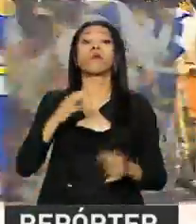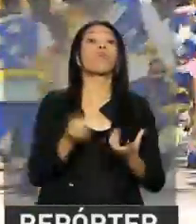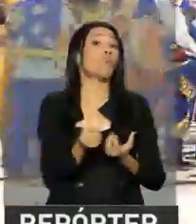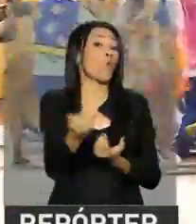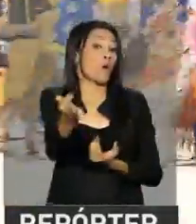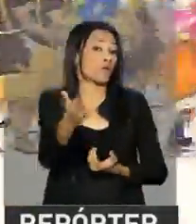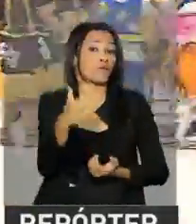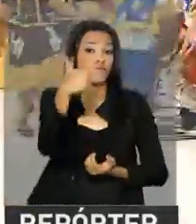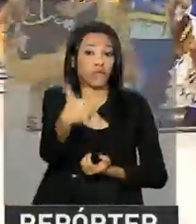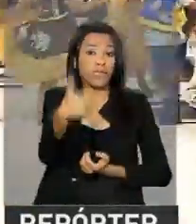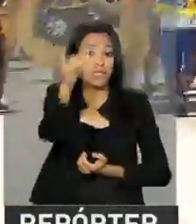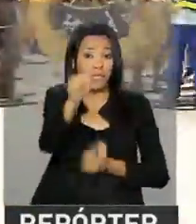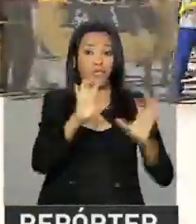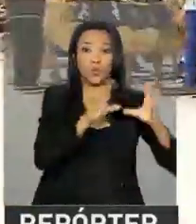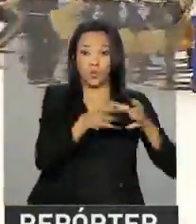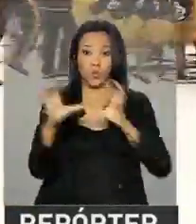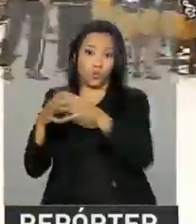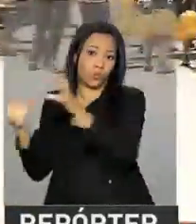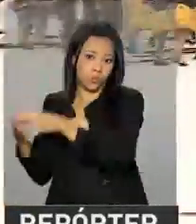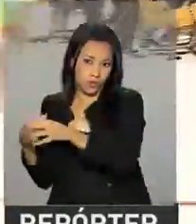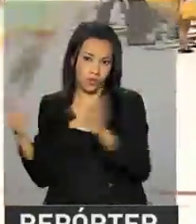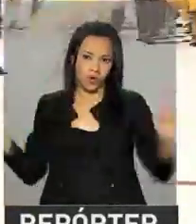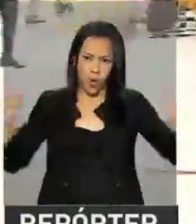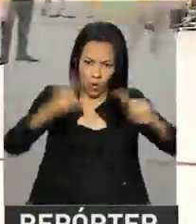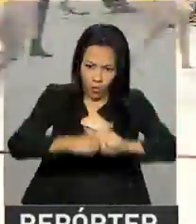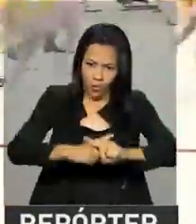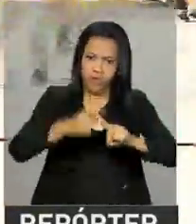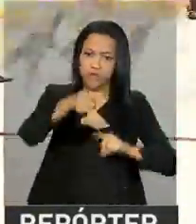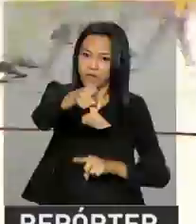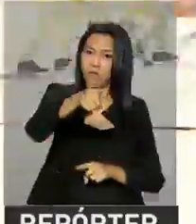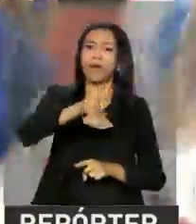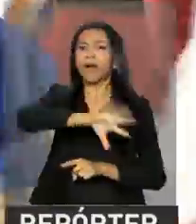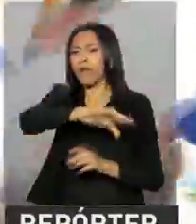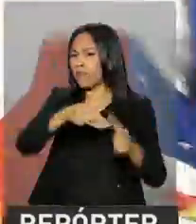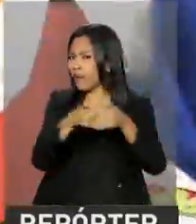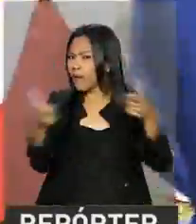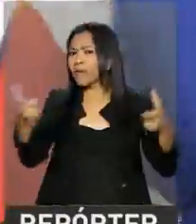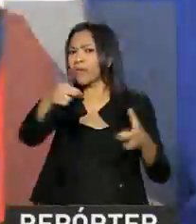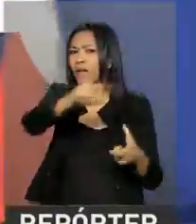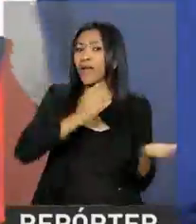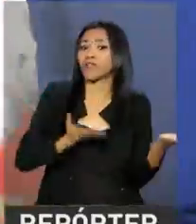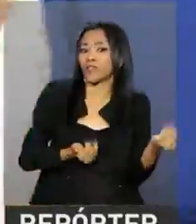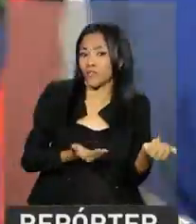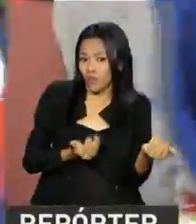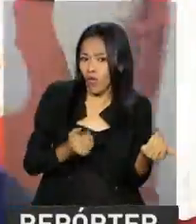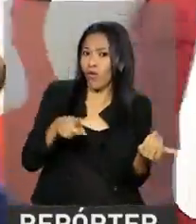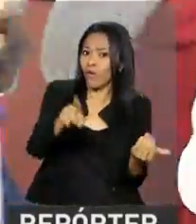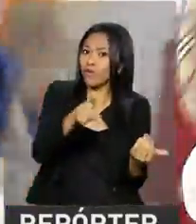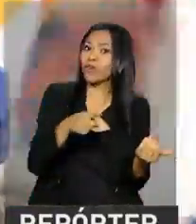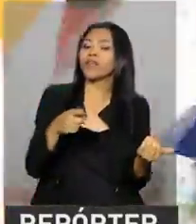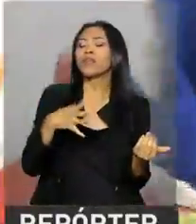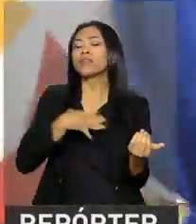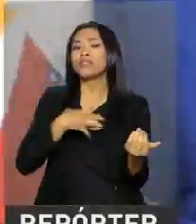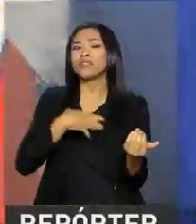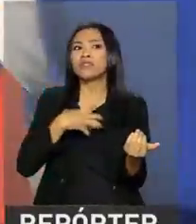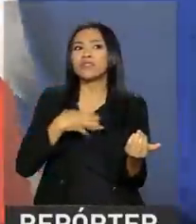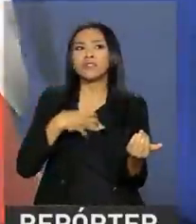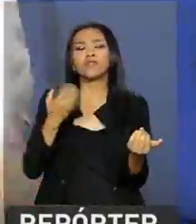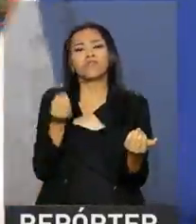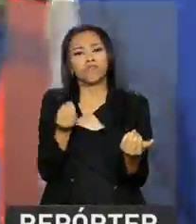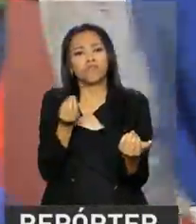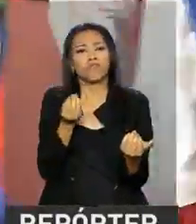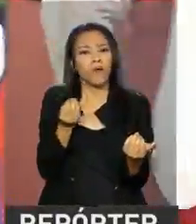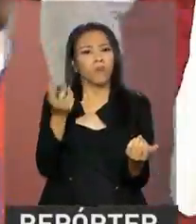participam dessas competições em muitos casos são jovens de Periferia que encontram nesse tipo de arte uma